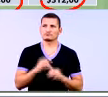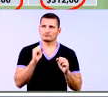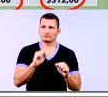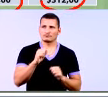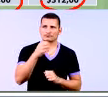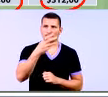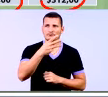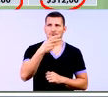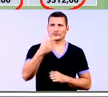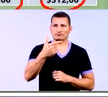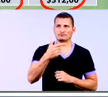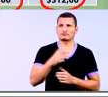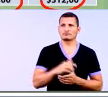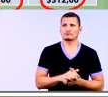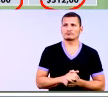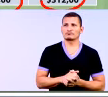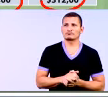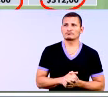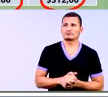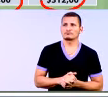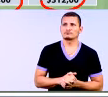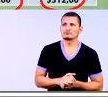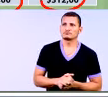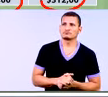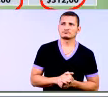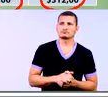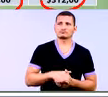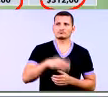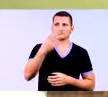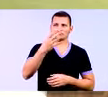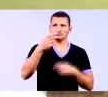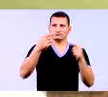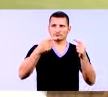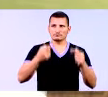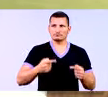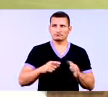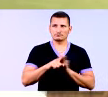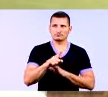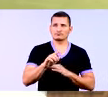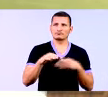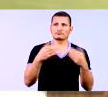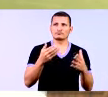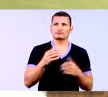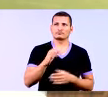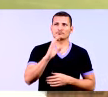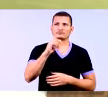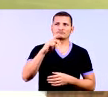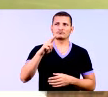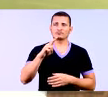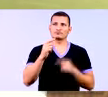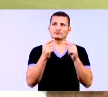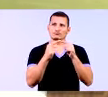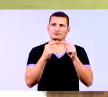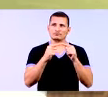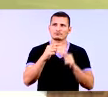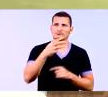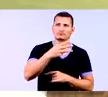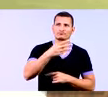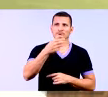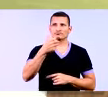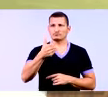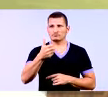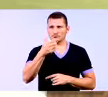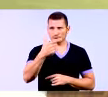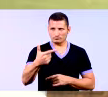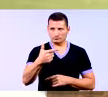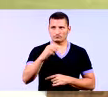Thiago? Exatamente, professor. Essa quarta pergunta, né, do exercício, qual processador seria compatível com a arquitetura de 32 ou 64 bits,